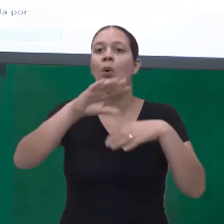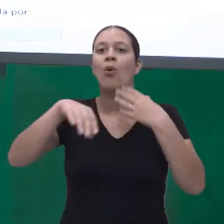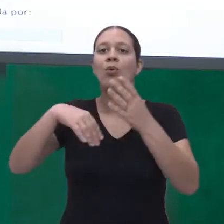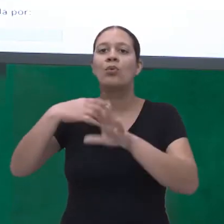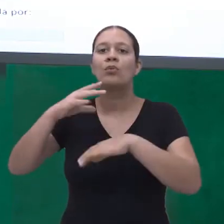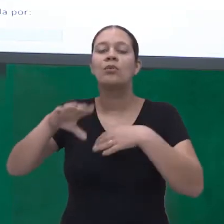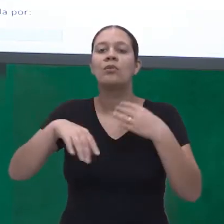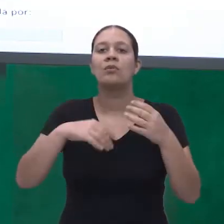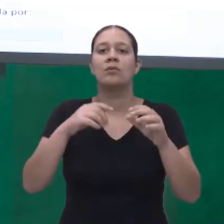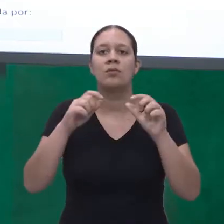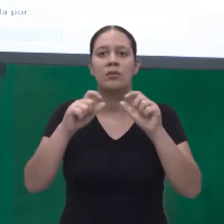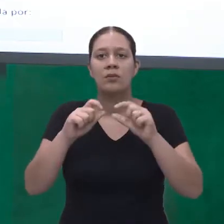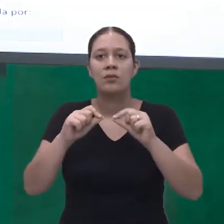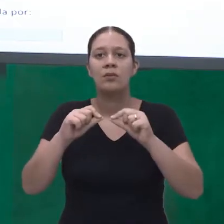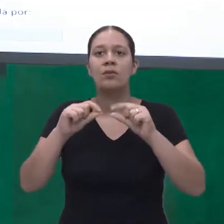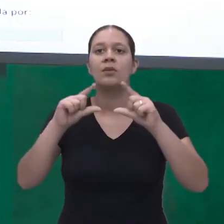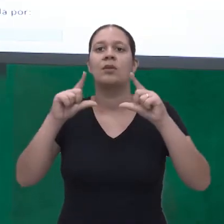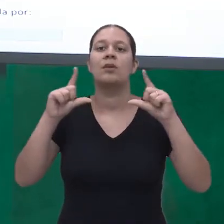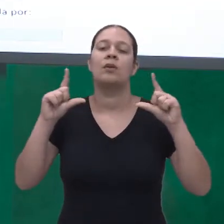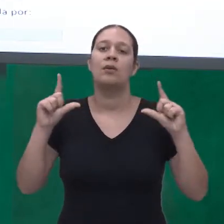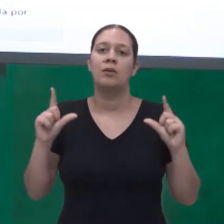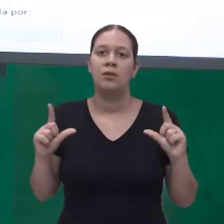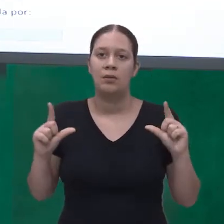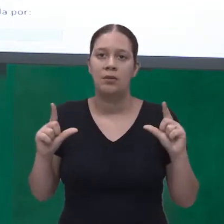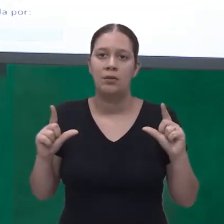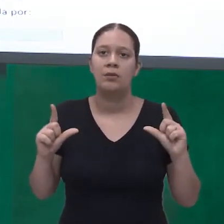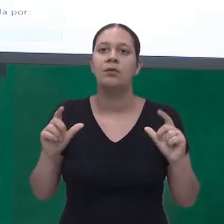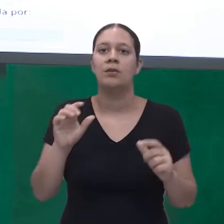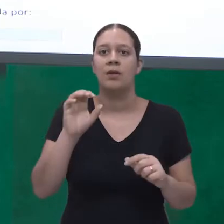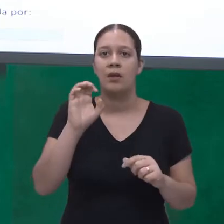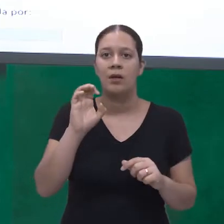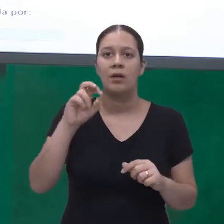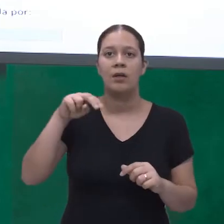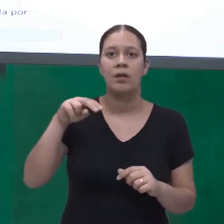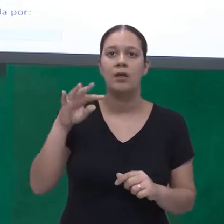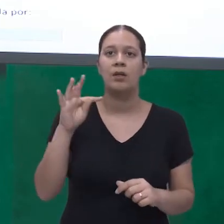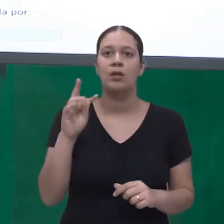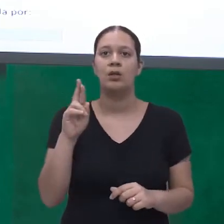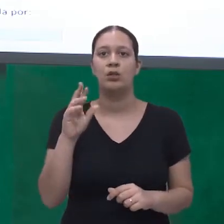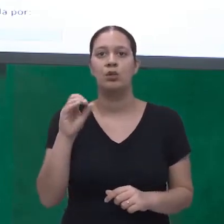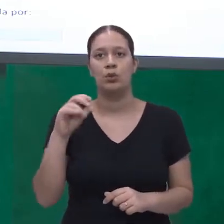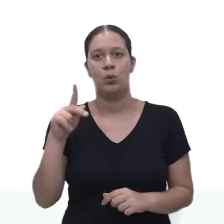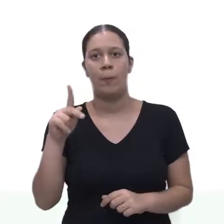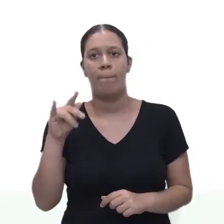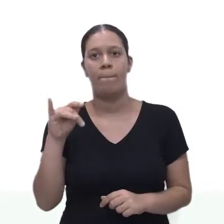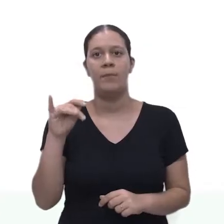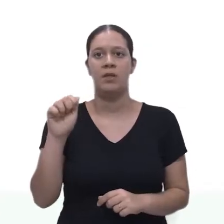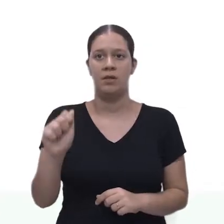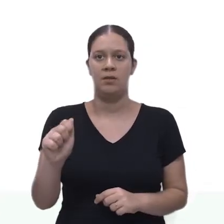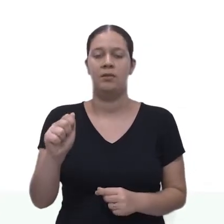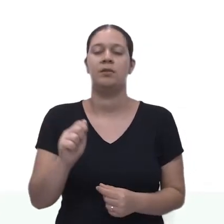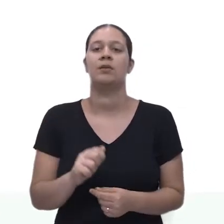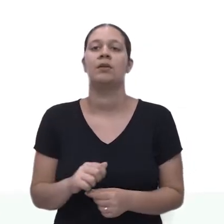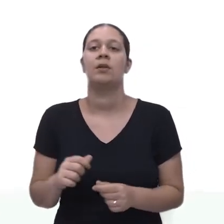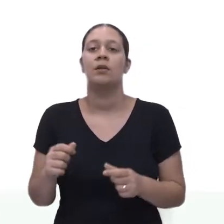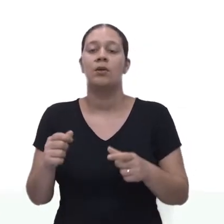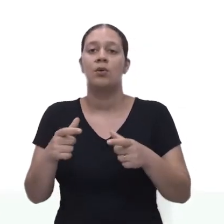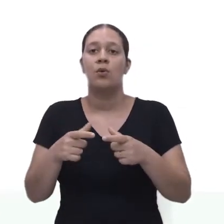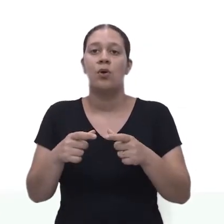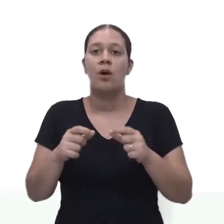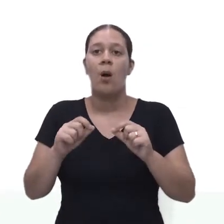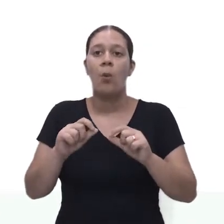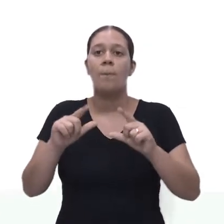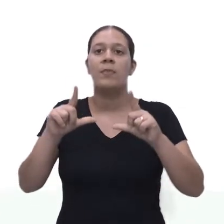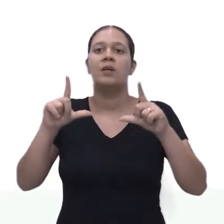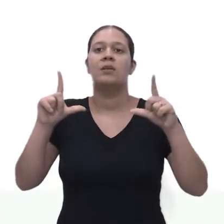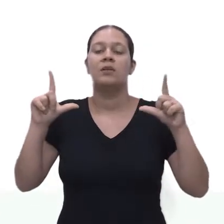é aumentar a entropia. E isso é espontâneo. Isso é espontâneo. Então, aumento da